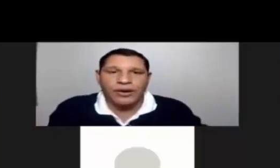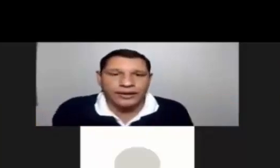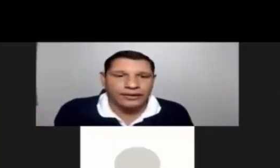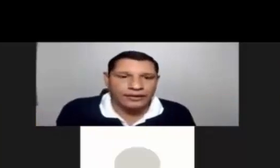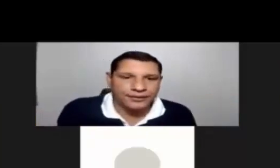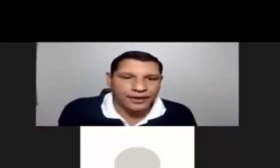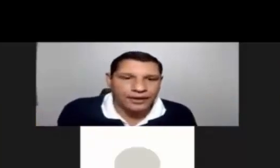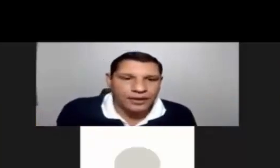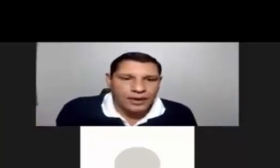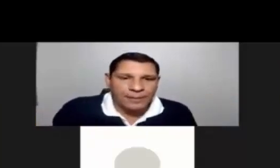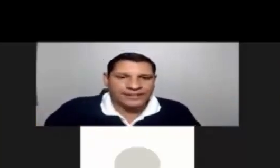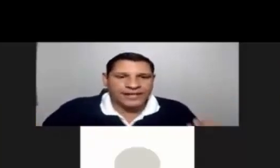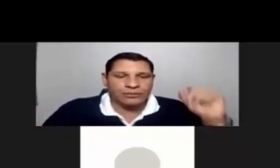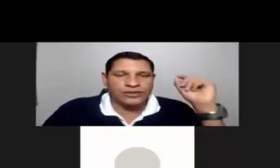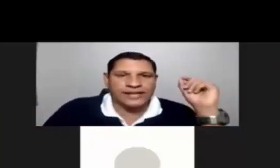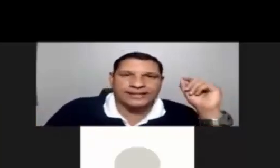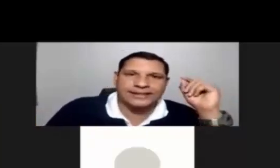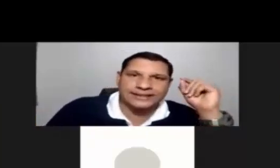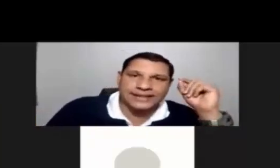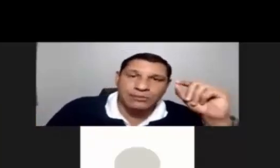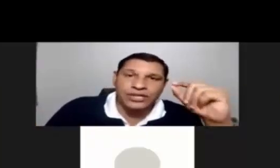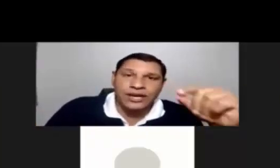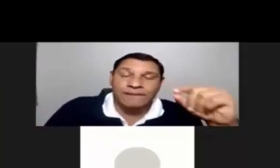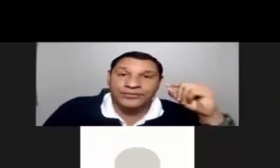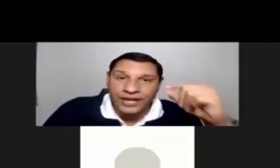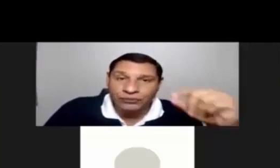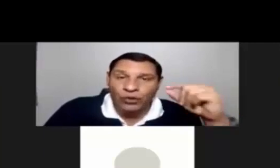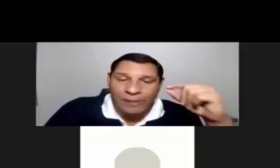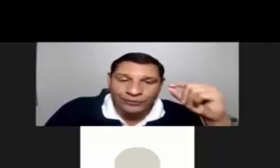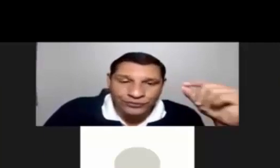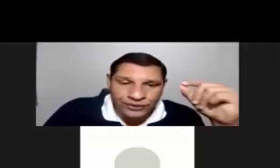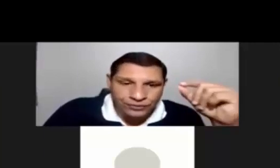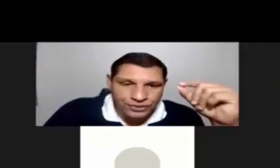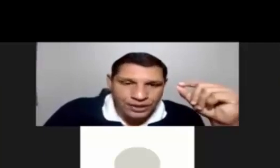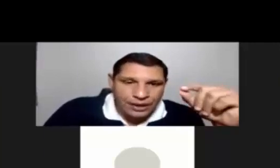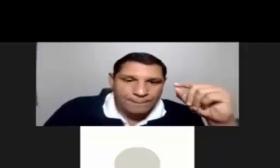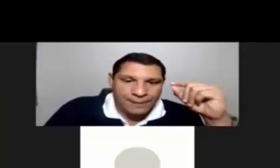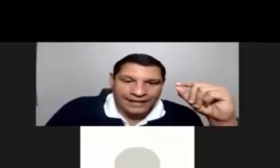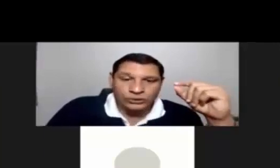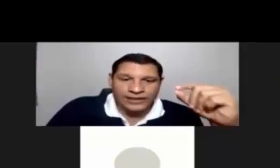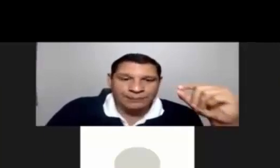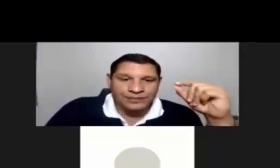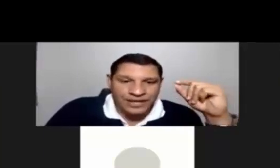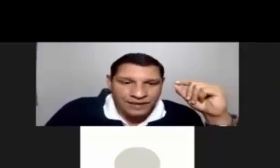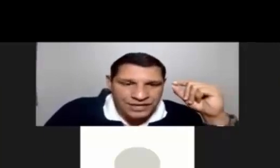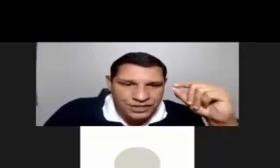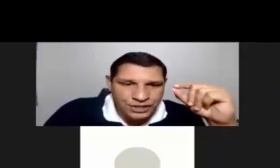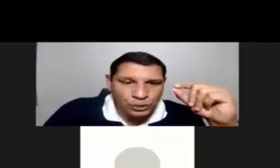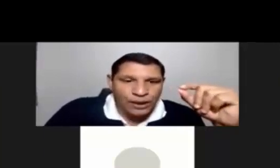aqui quer morrer mas queremos o que? sermos transformados vivos mais o que?